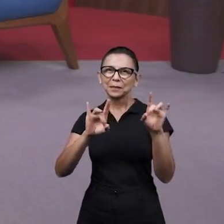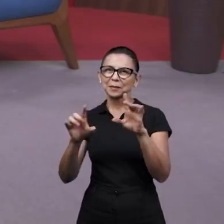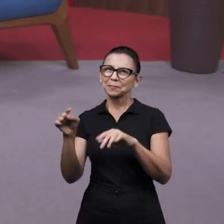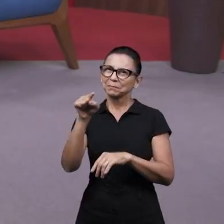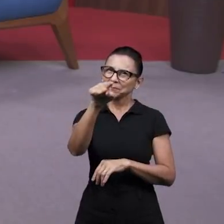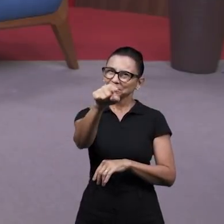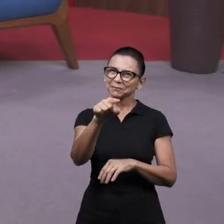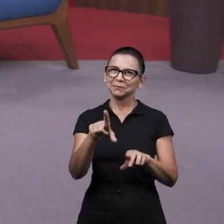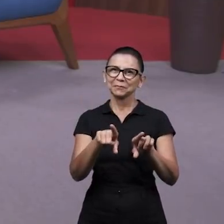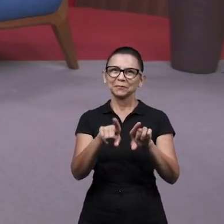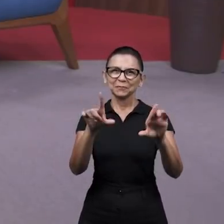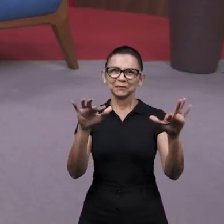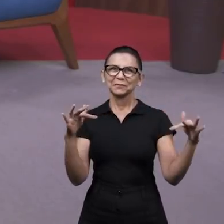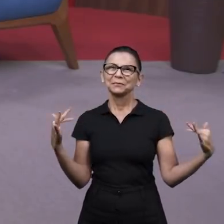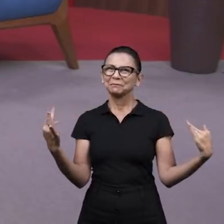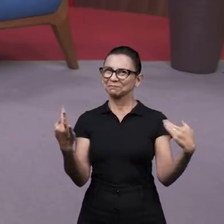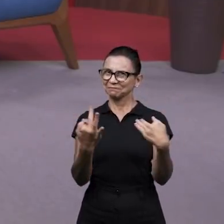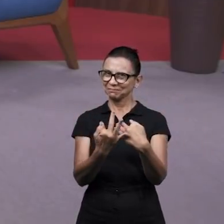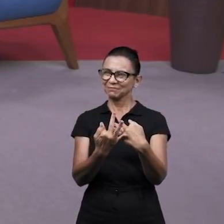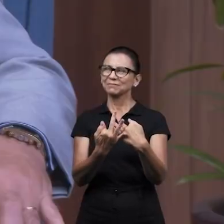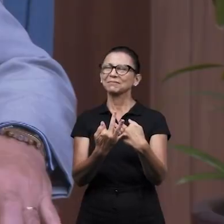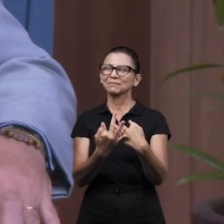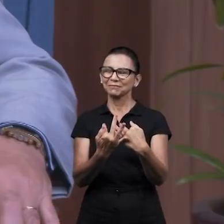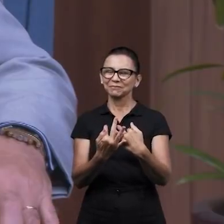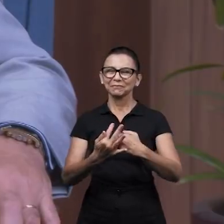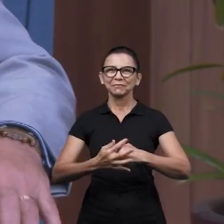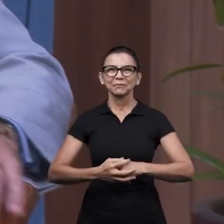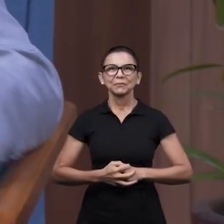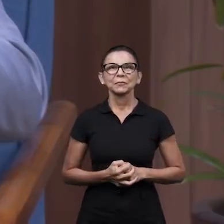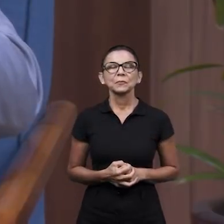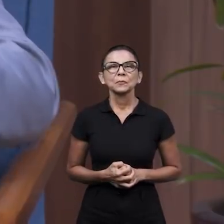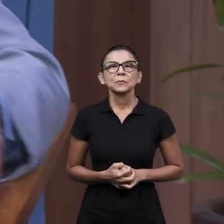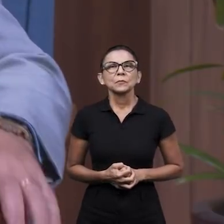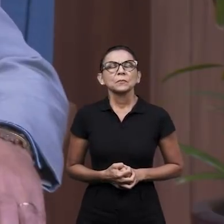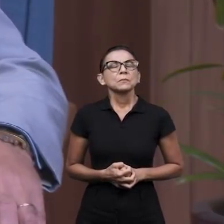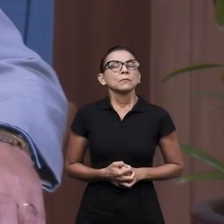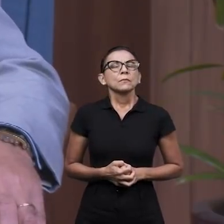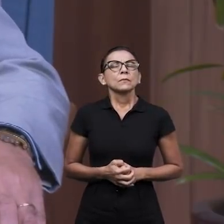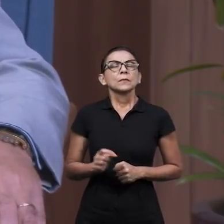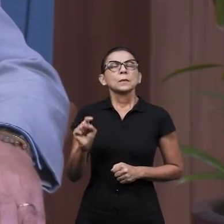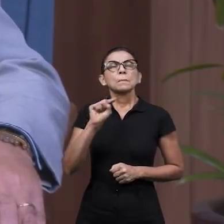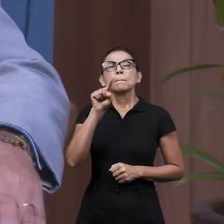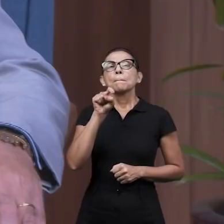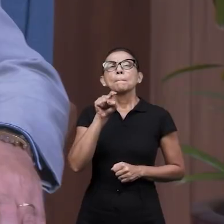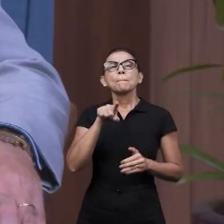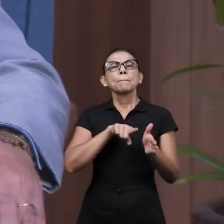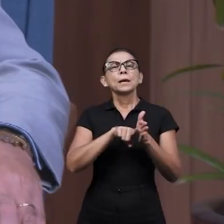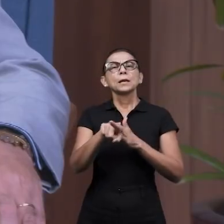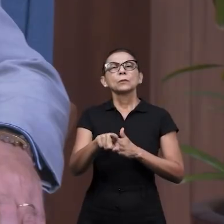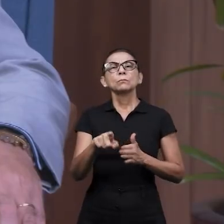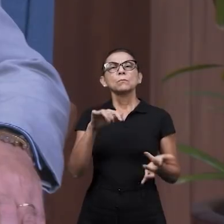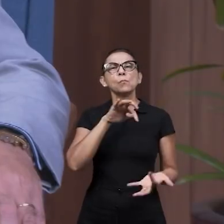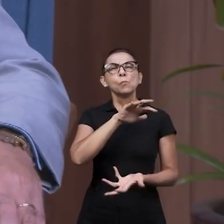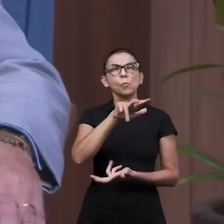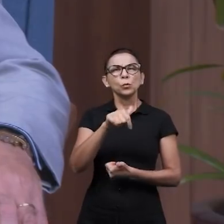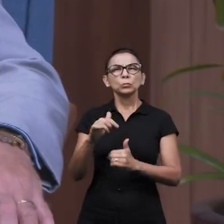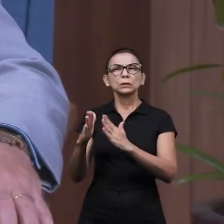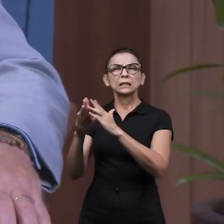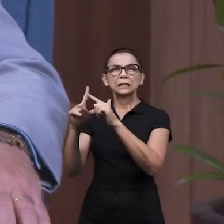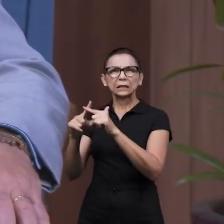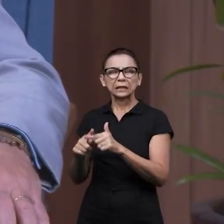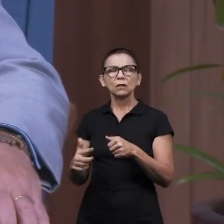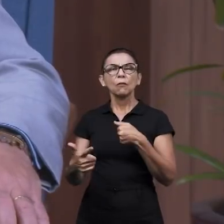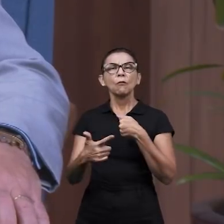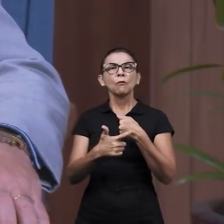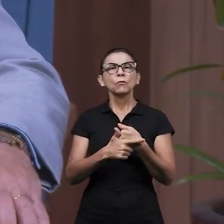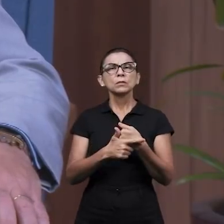para você e para toda a sua família. Qual a função da igreja neste mundo? Essa é uma